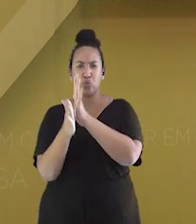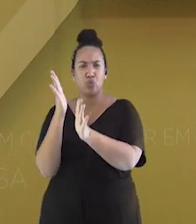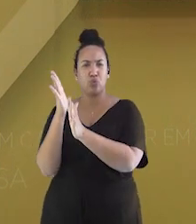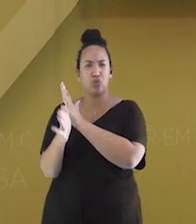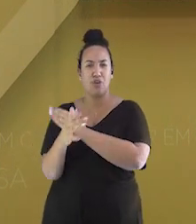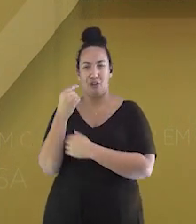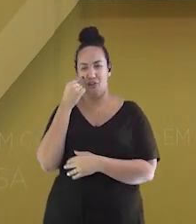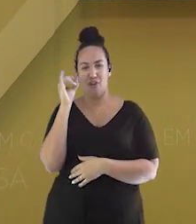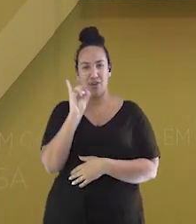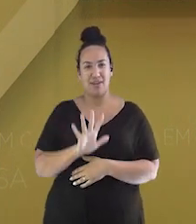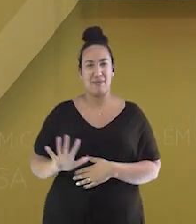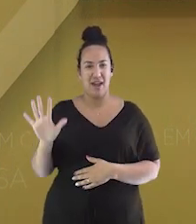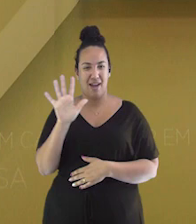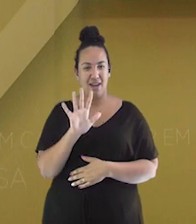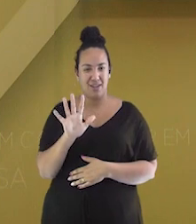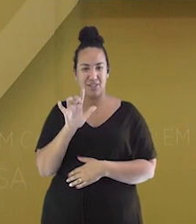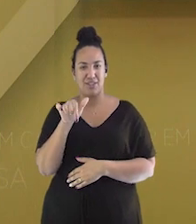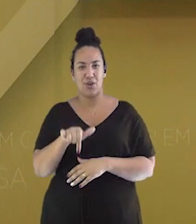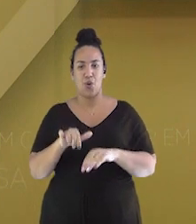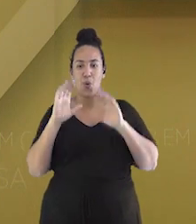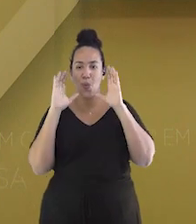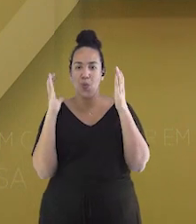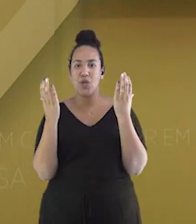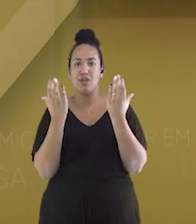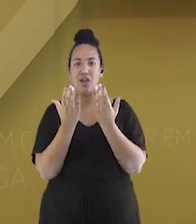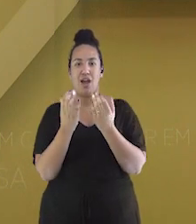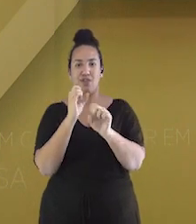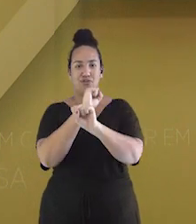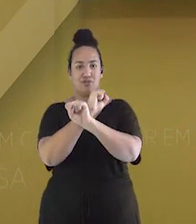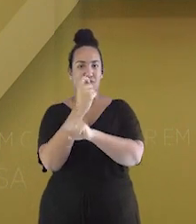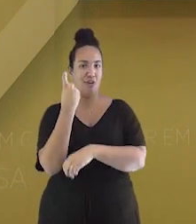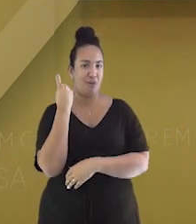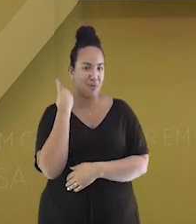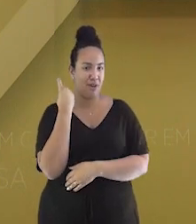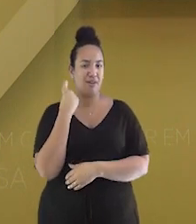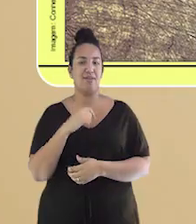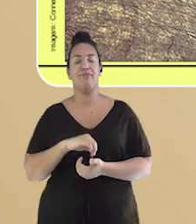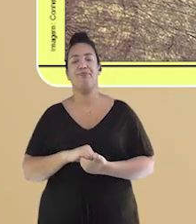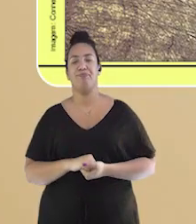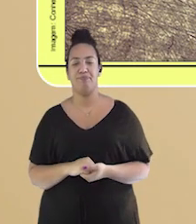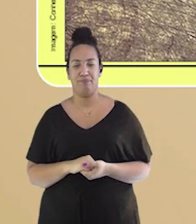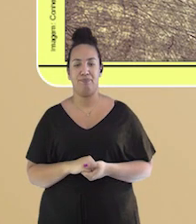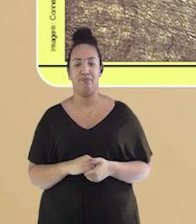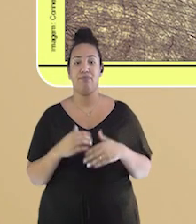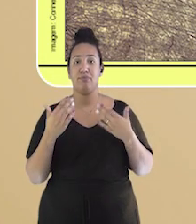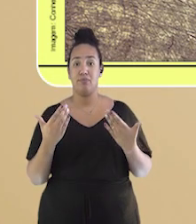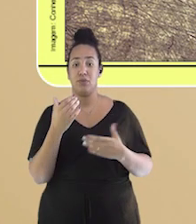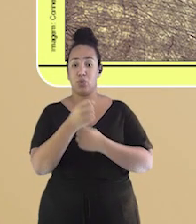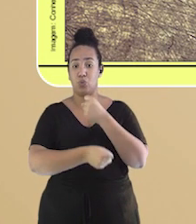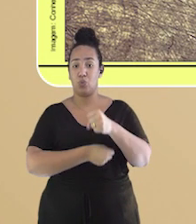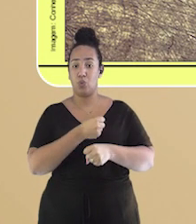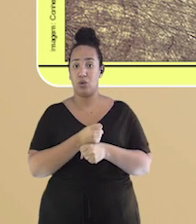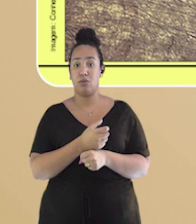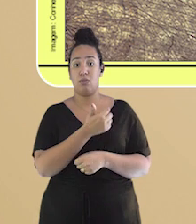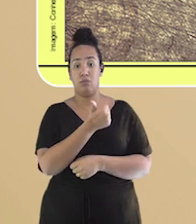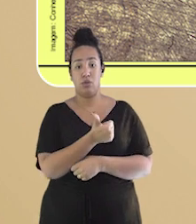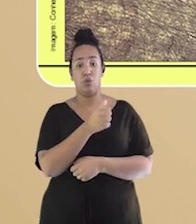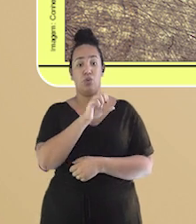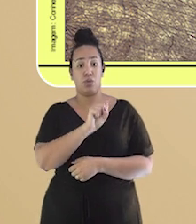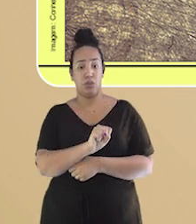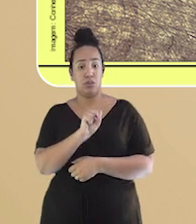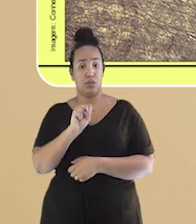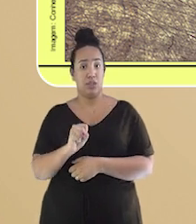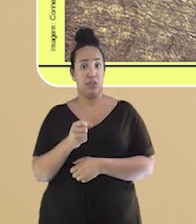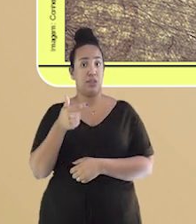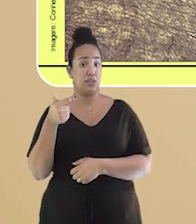imagem, para esses quilombos, né? Essas comunidades formadas por escravos, por escravizados. Em 1887,